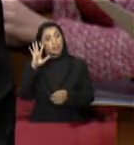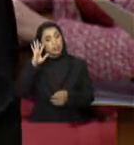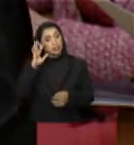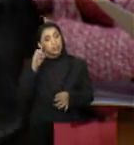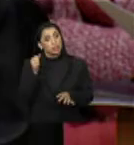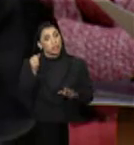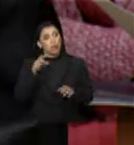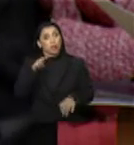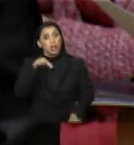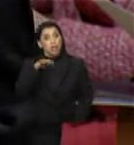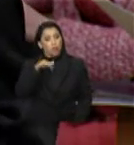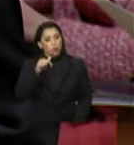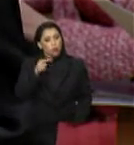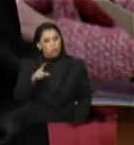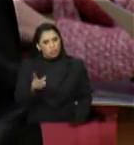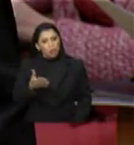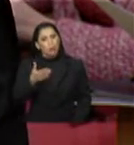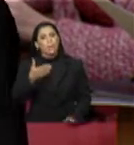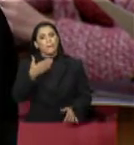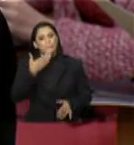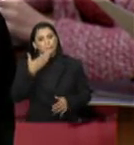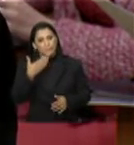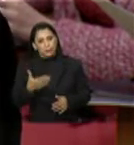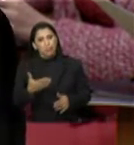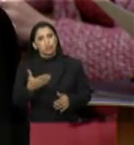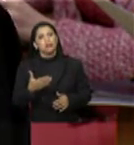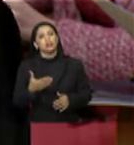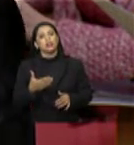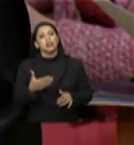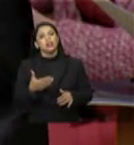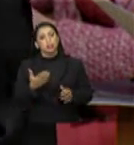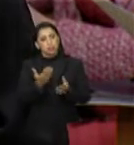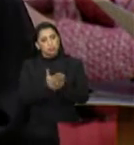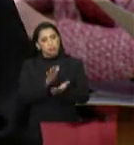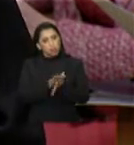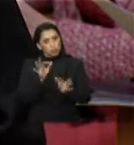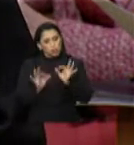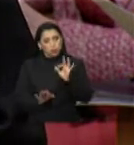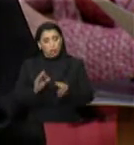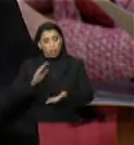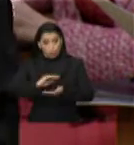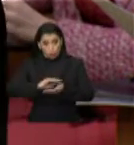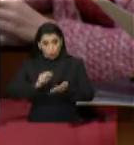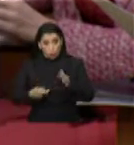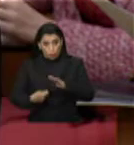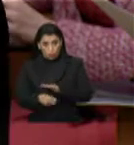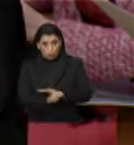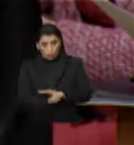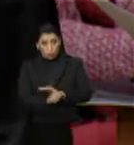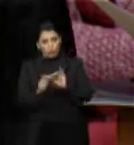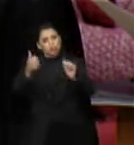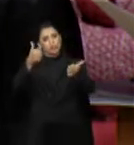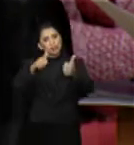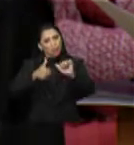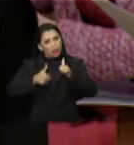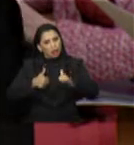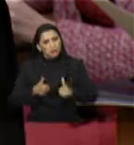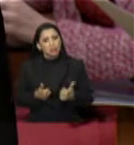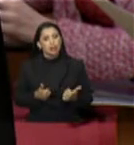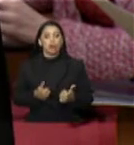e a união pretende que a demanda seja efetivamente enfrentada e é só isso a questão de fundo vai ser apreciada